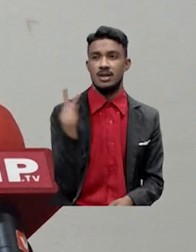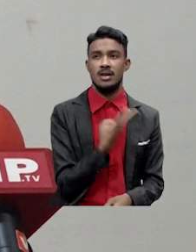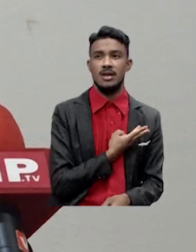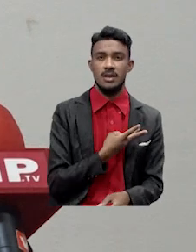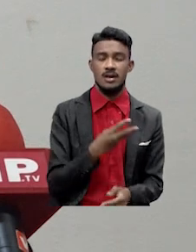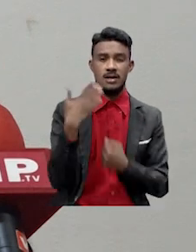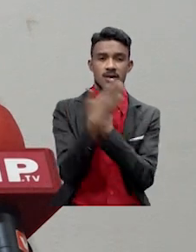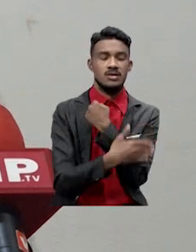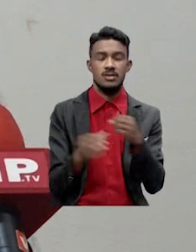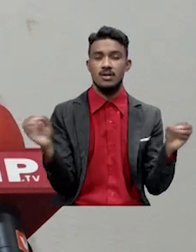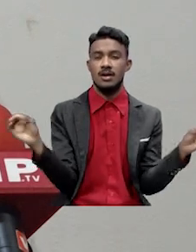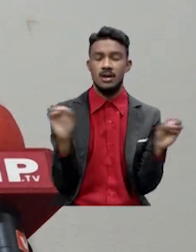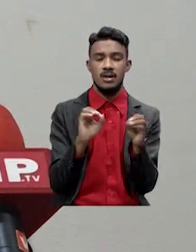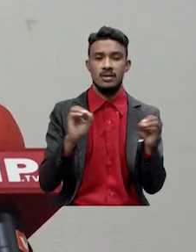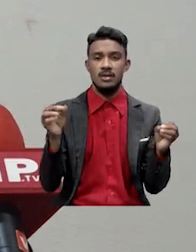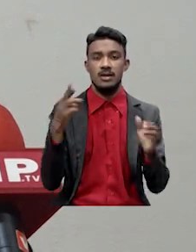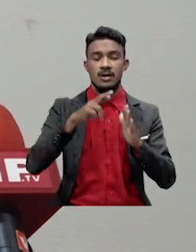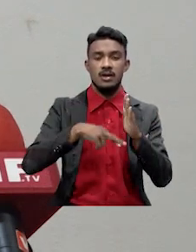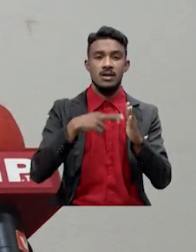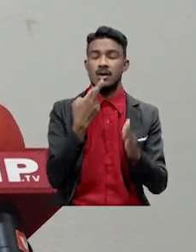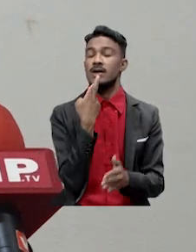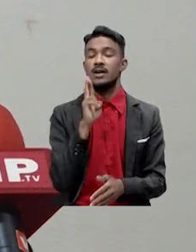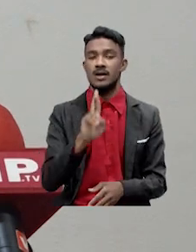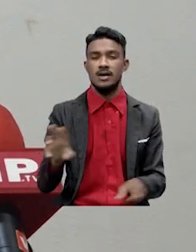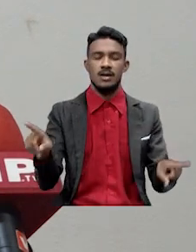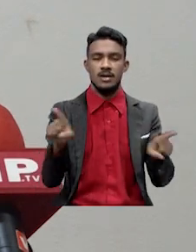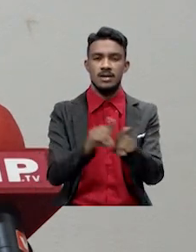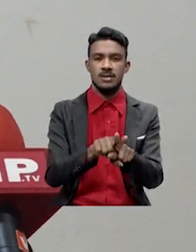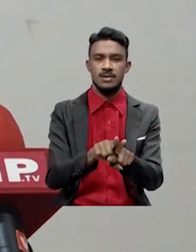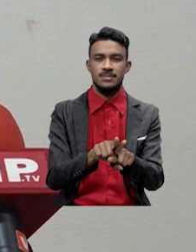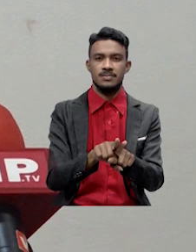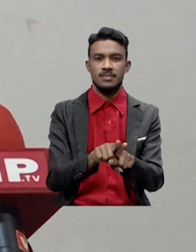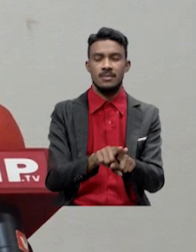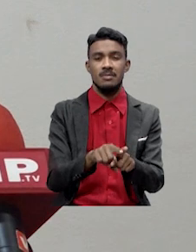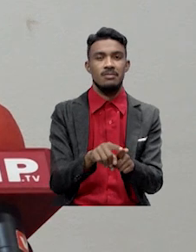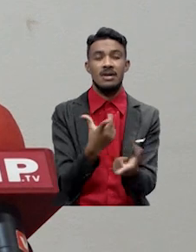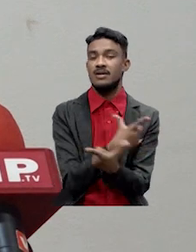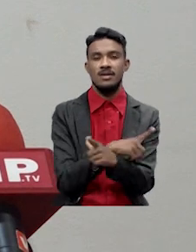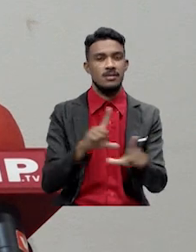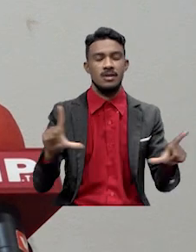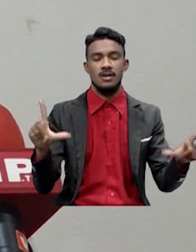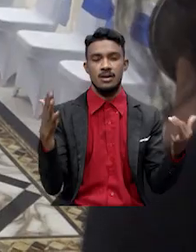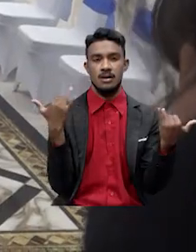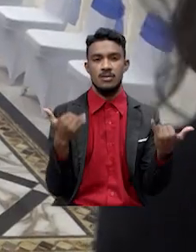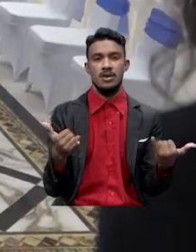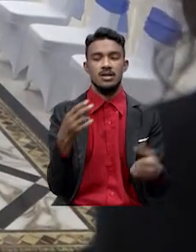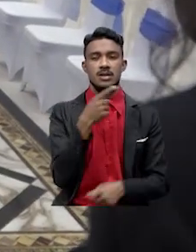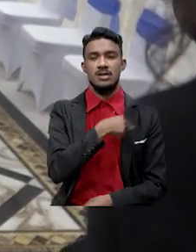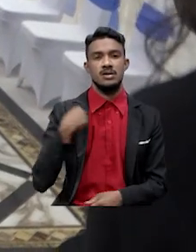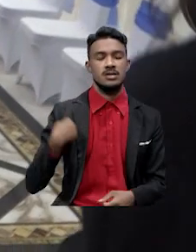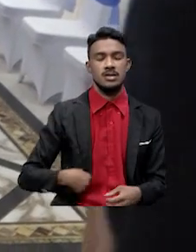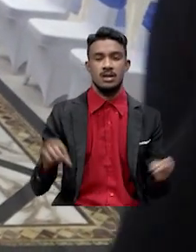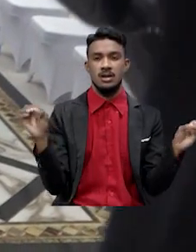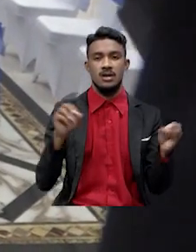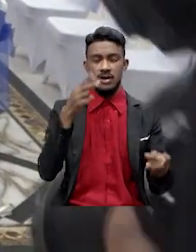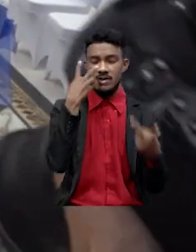itenerá ita bela ita considera de hang liberdade ona agora China lá. Ia visita